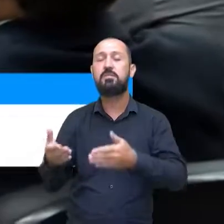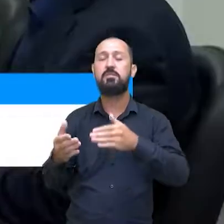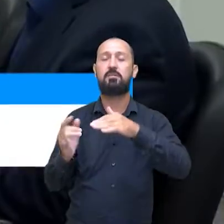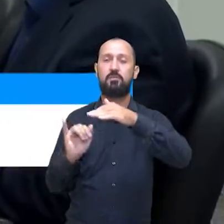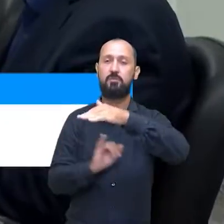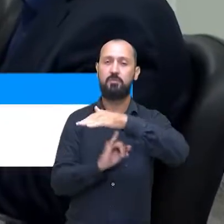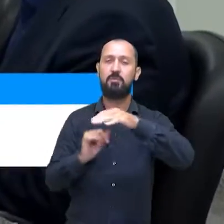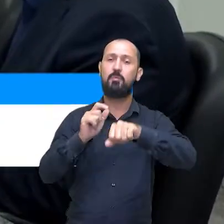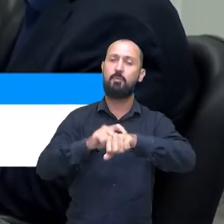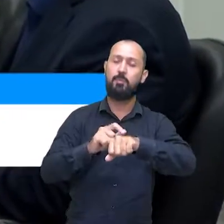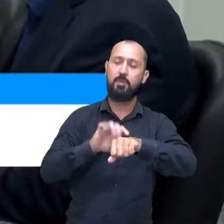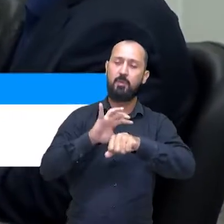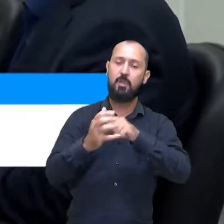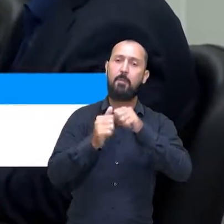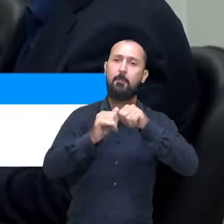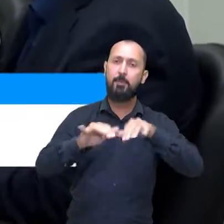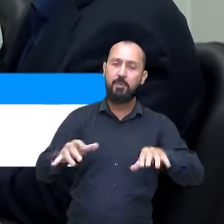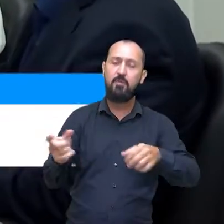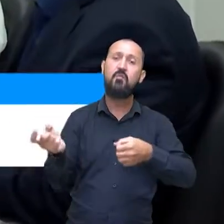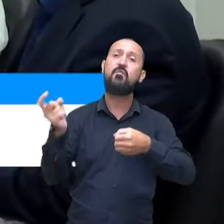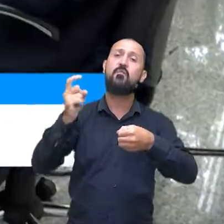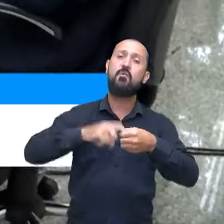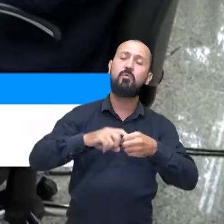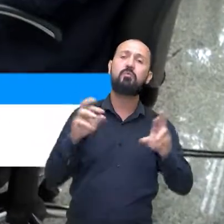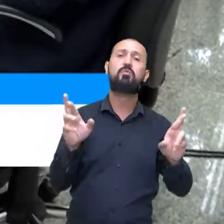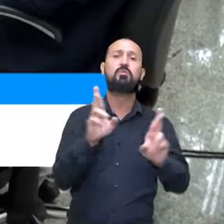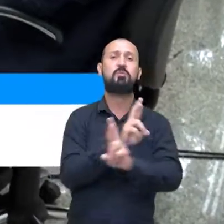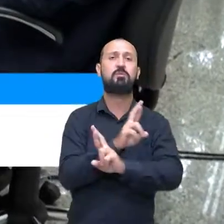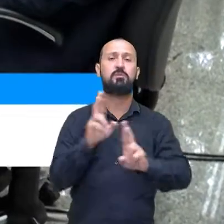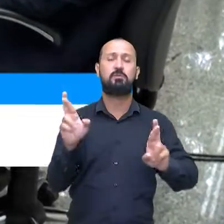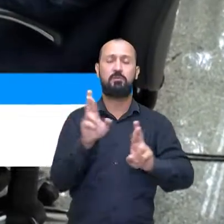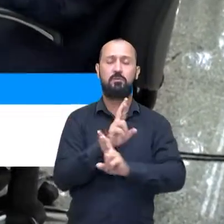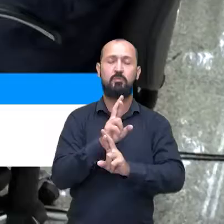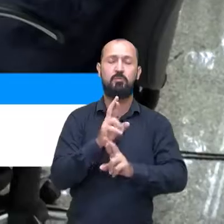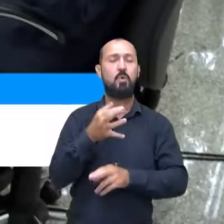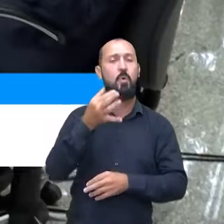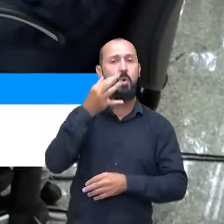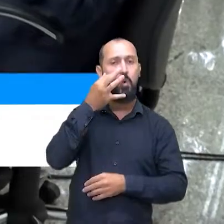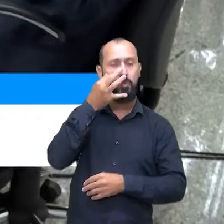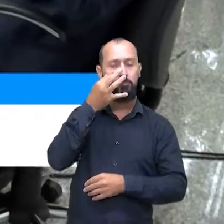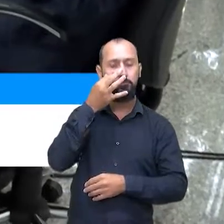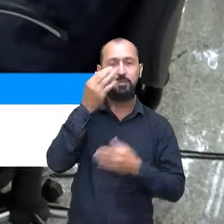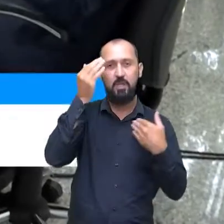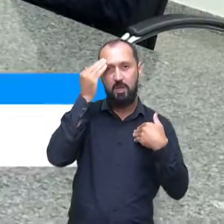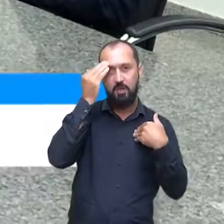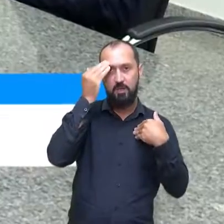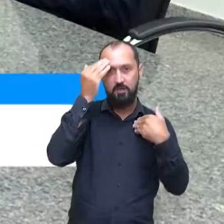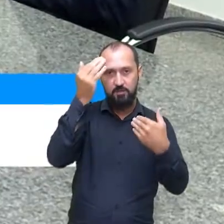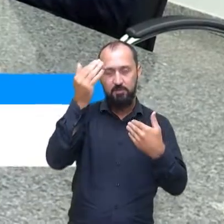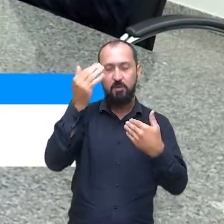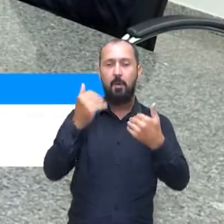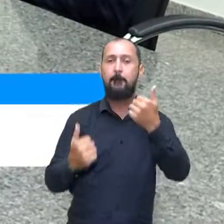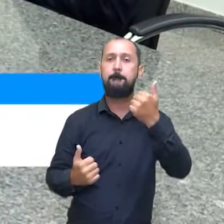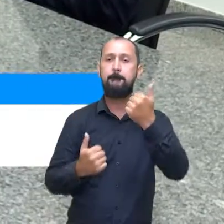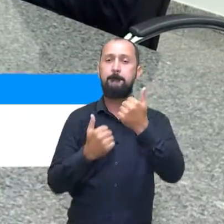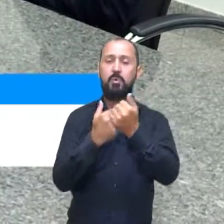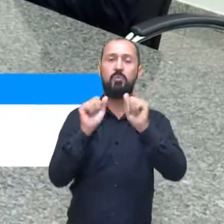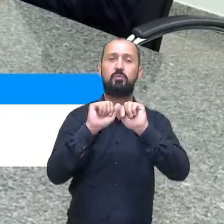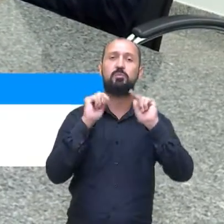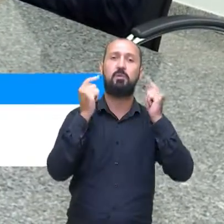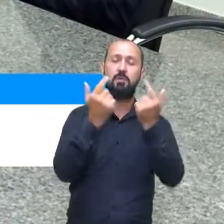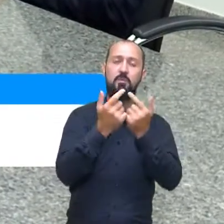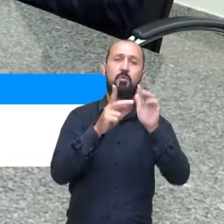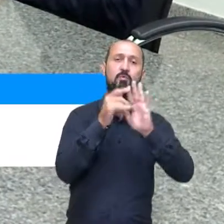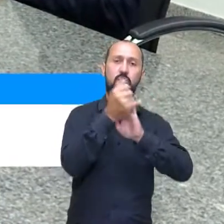institucional. Ele ressaltou que esse momento pós-pandemia possibilita a retomada dos relacionamentos de forma presencial e é um